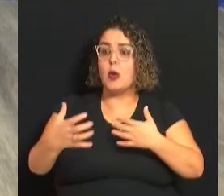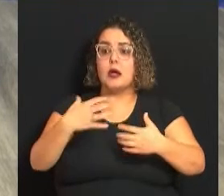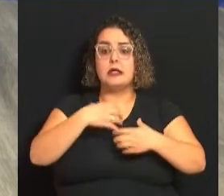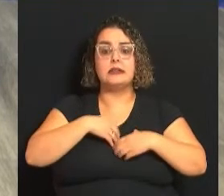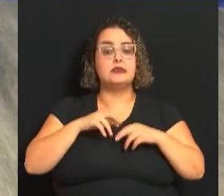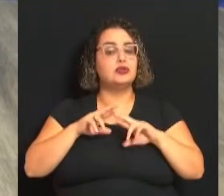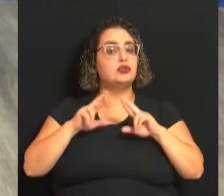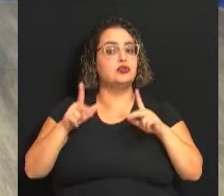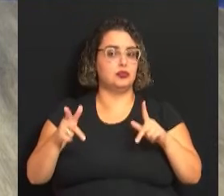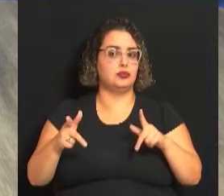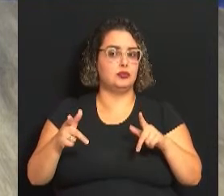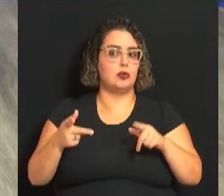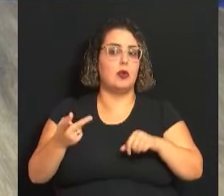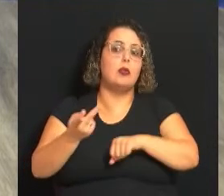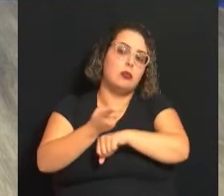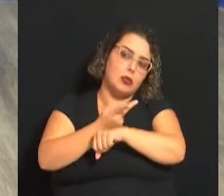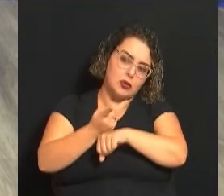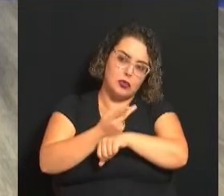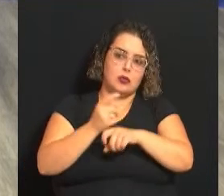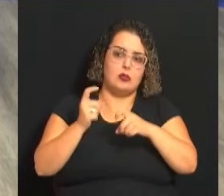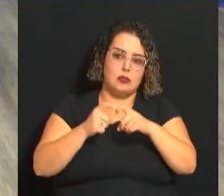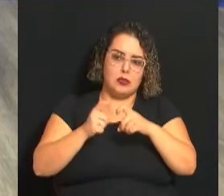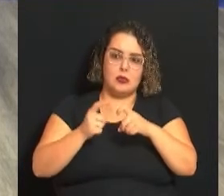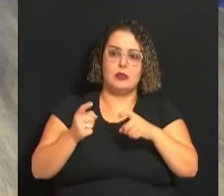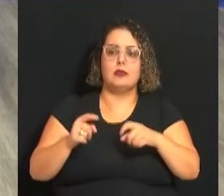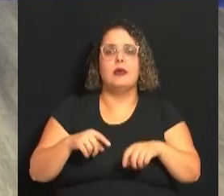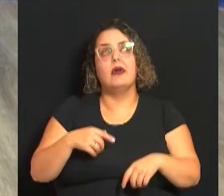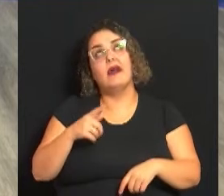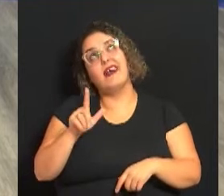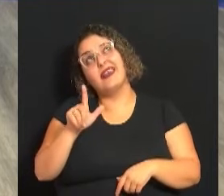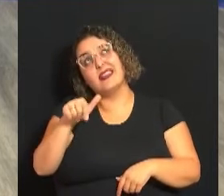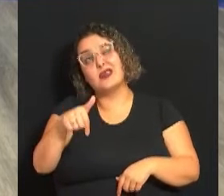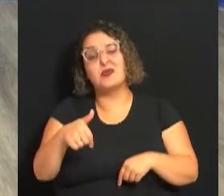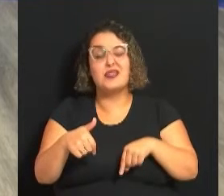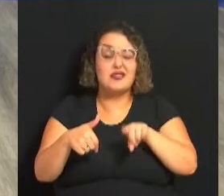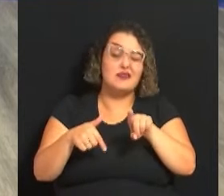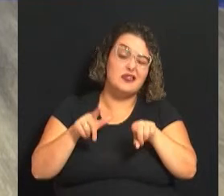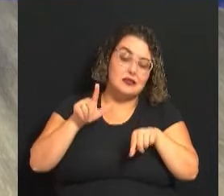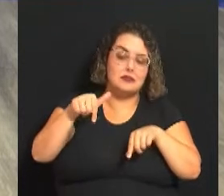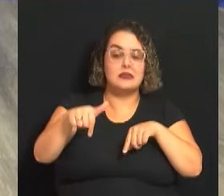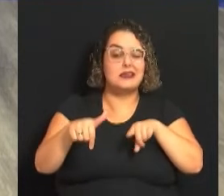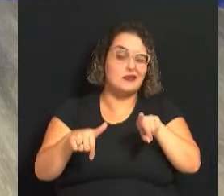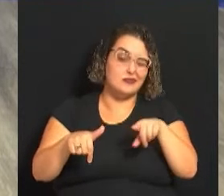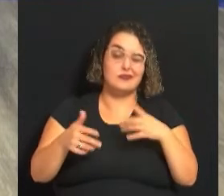diferente, procurar um médico, né? Não ficar deixando para depois e depois.